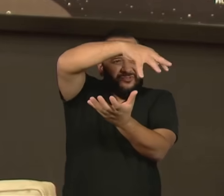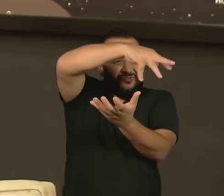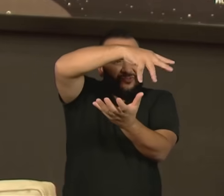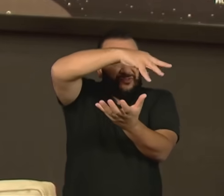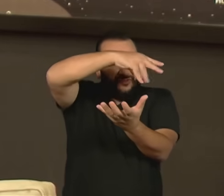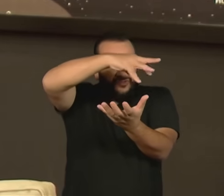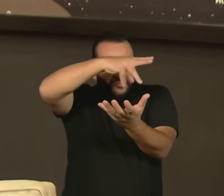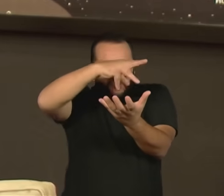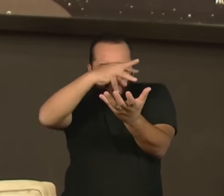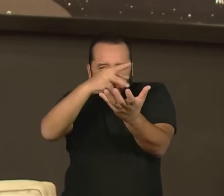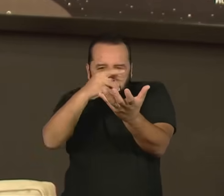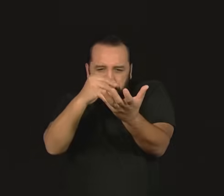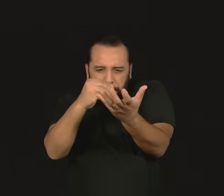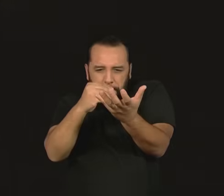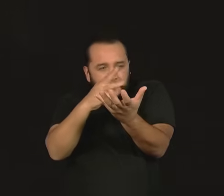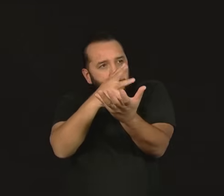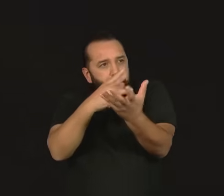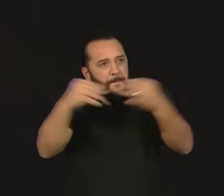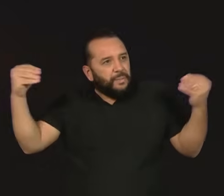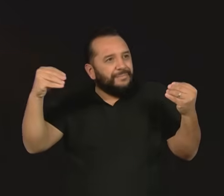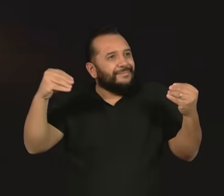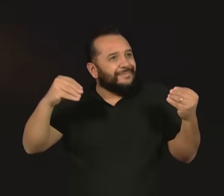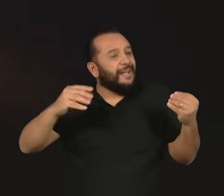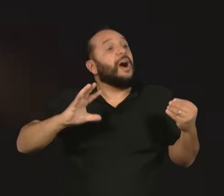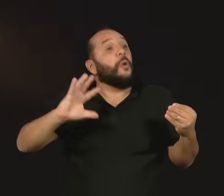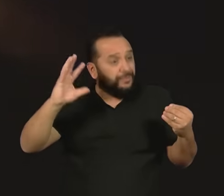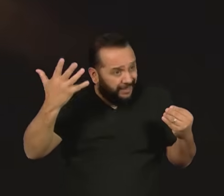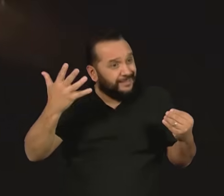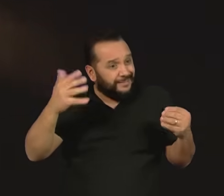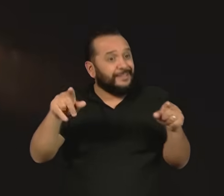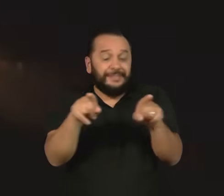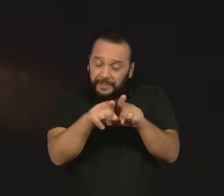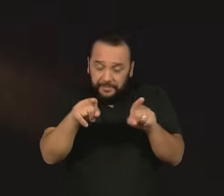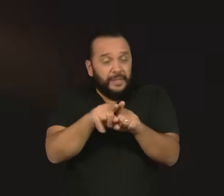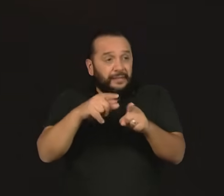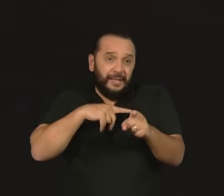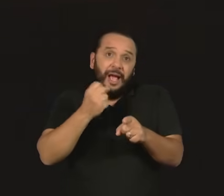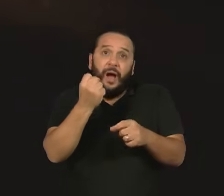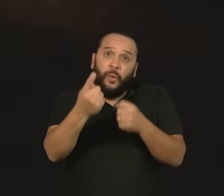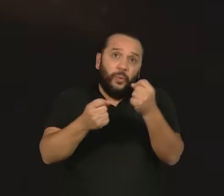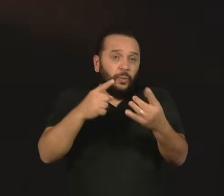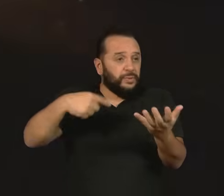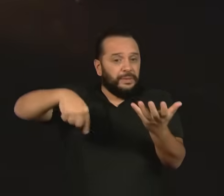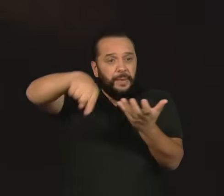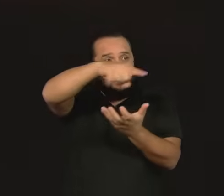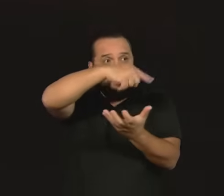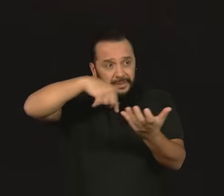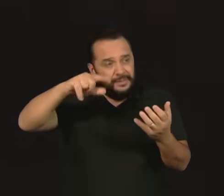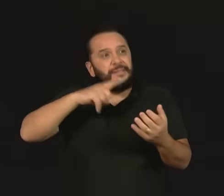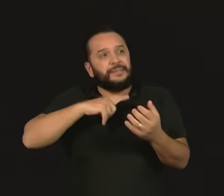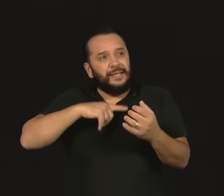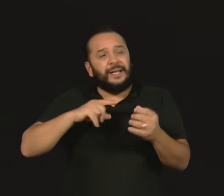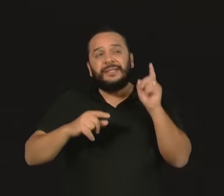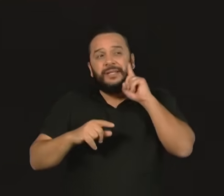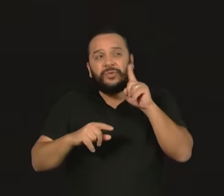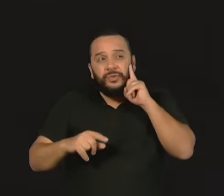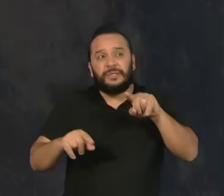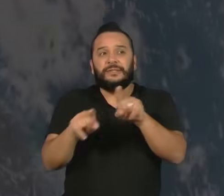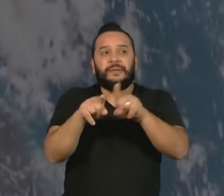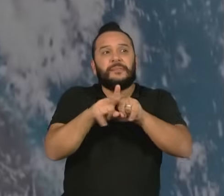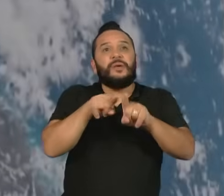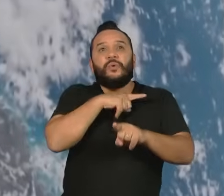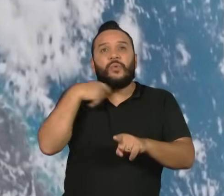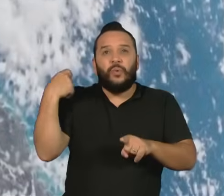cai um fragmento maior no chão. Existem programas de monitoramento feitos basicamente pelos russos e pelos americanos que